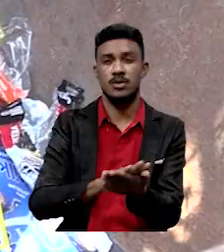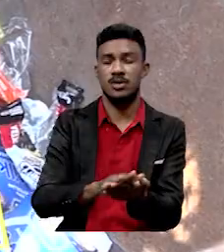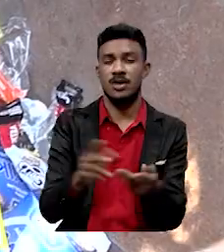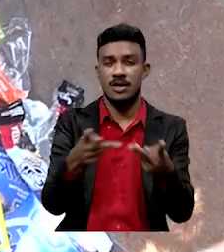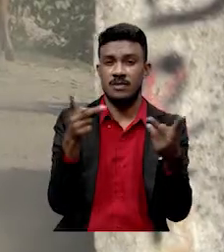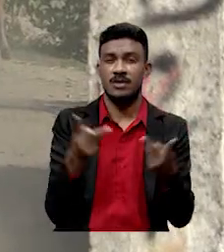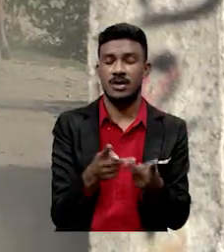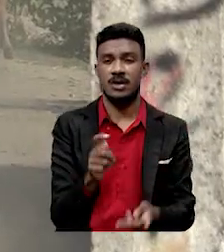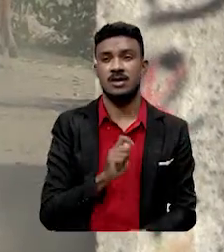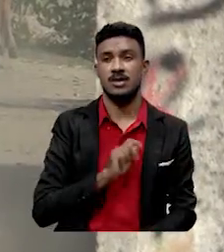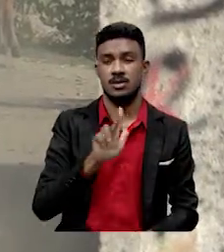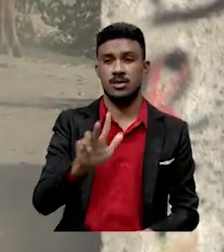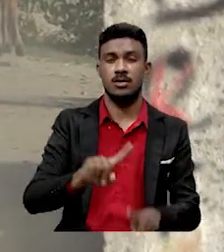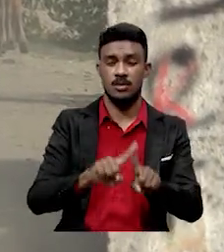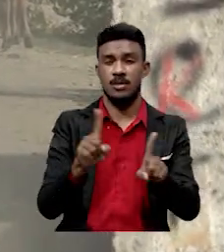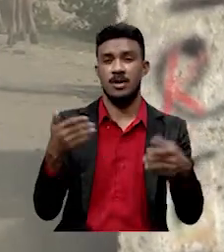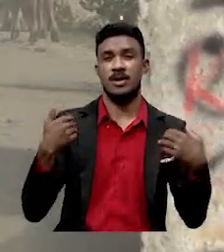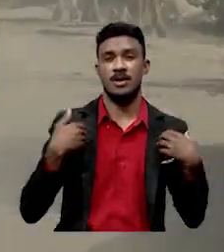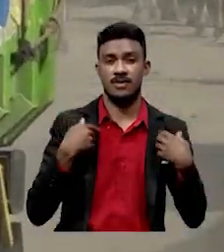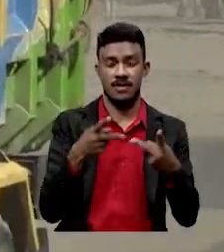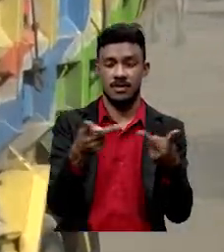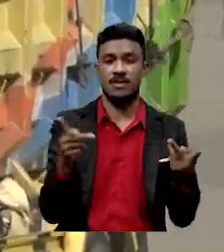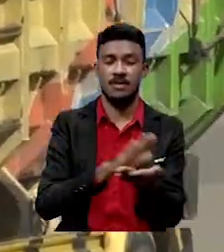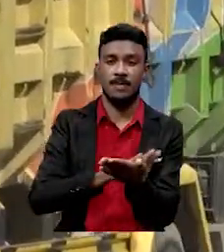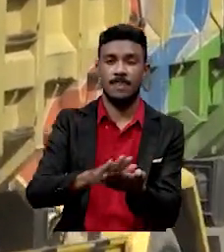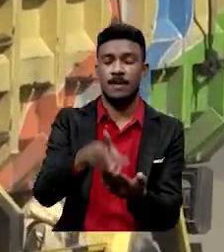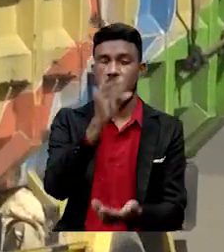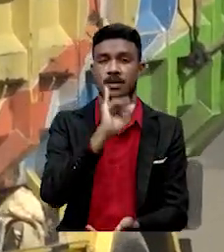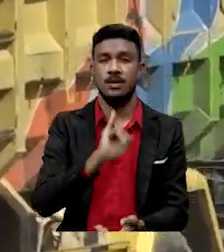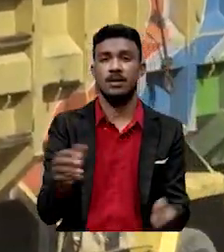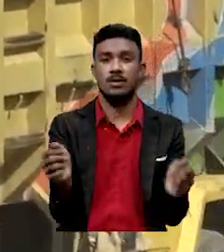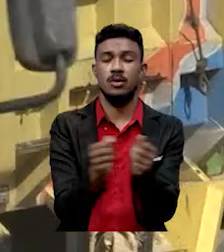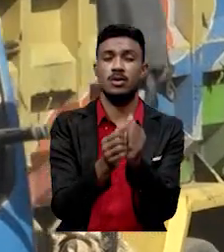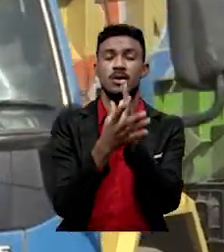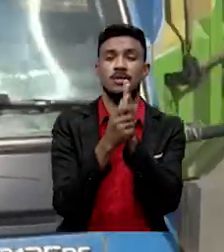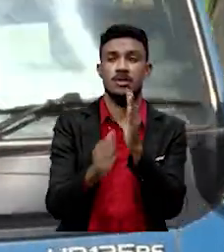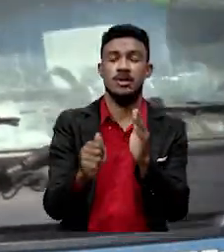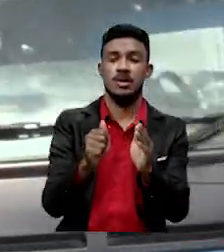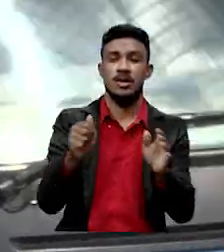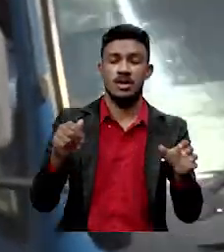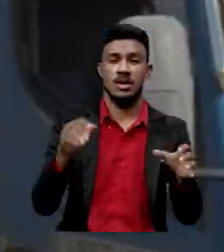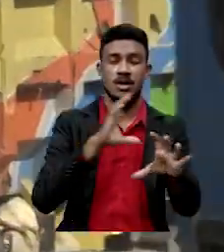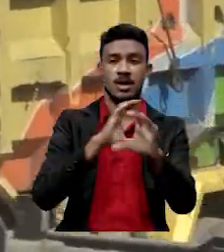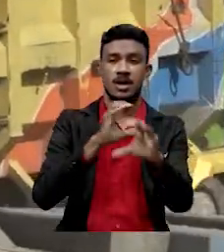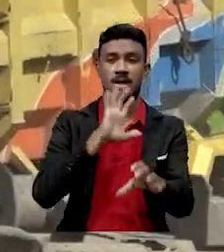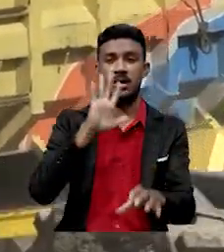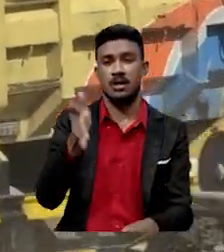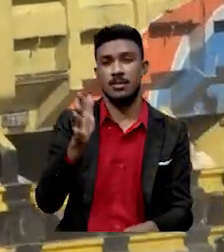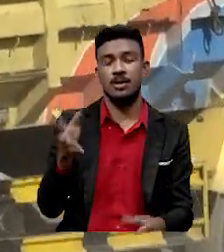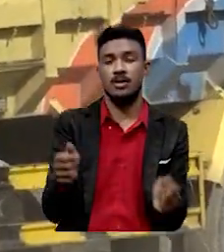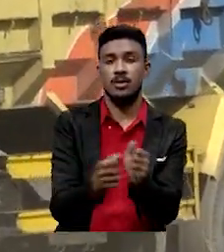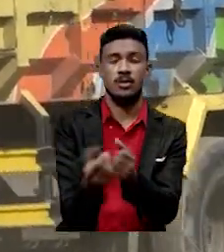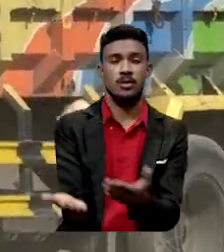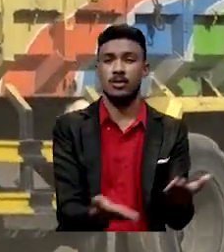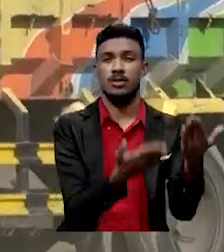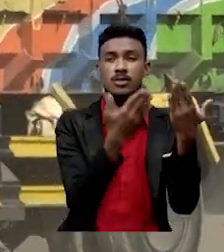Atassi Tolu Deit, Maibê, Halo Limpeza e Dili Laran, ho capacidade Careta Lima Nulo, Nebetula Lixo, ho toneladas a